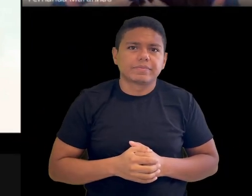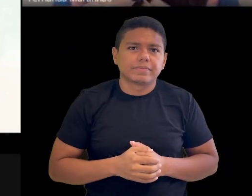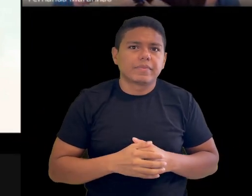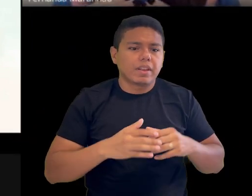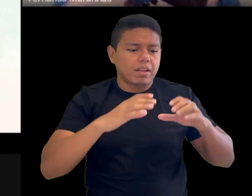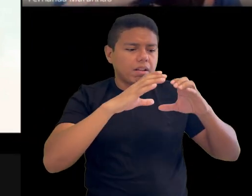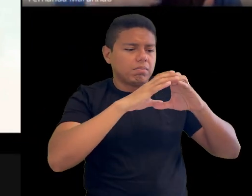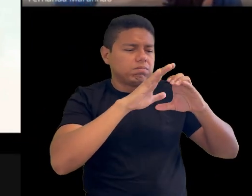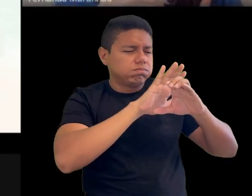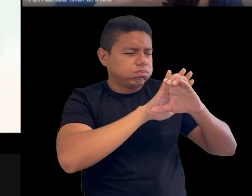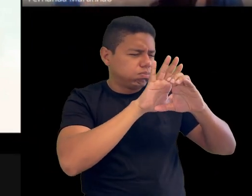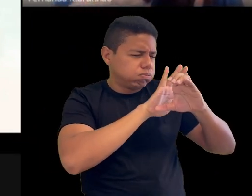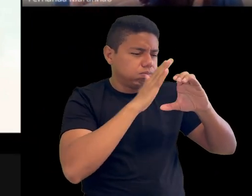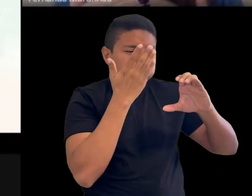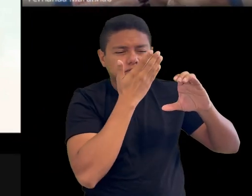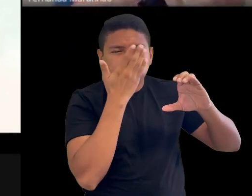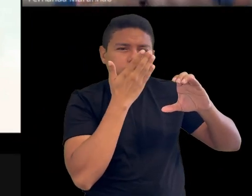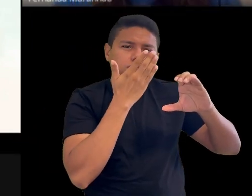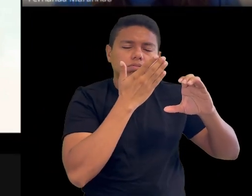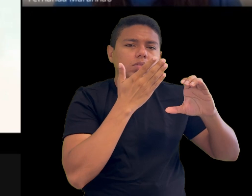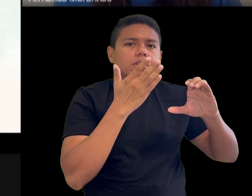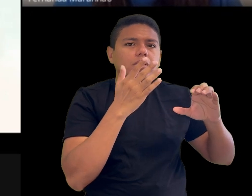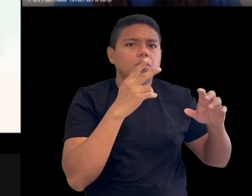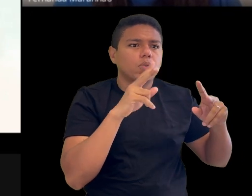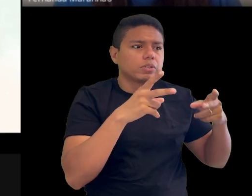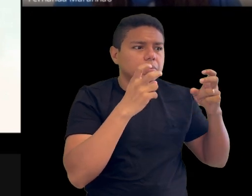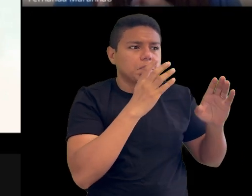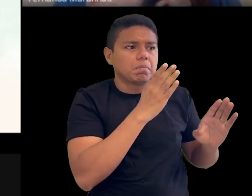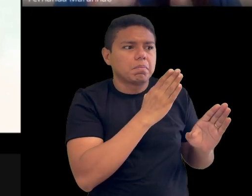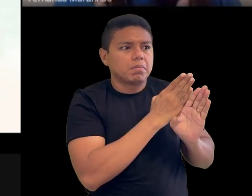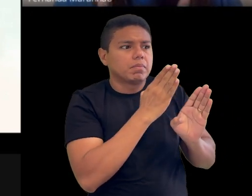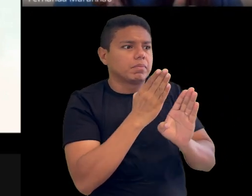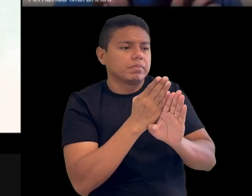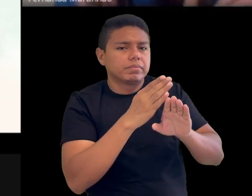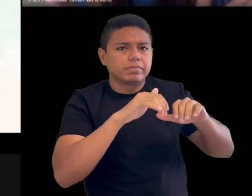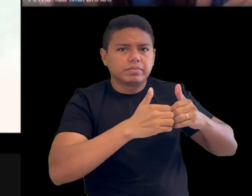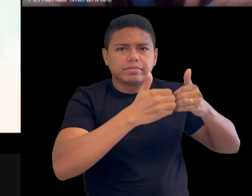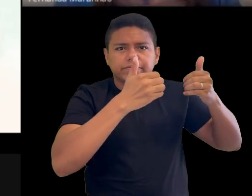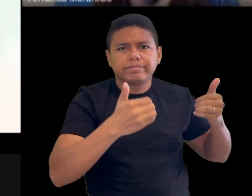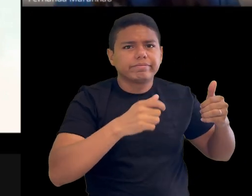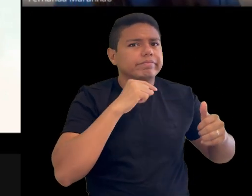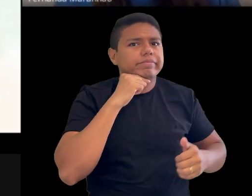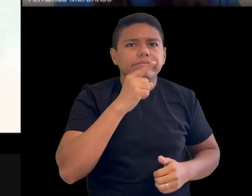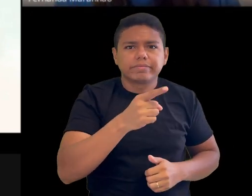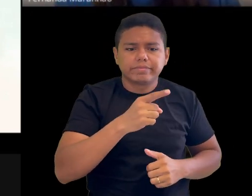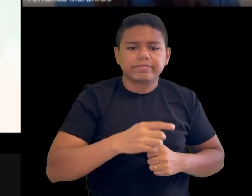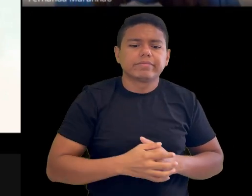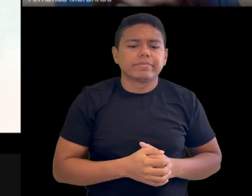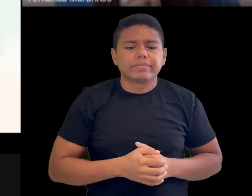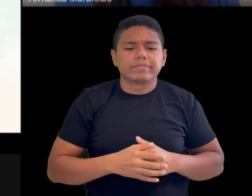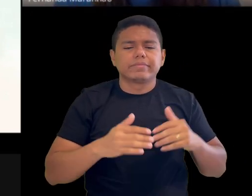fazer a distinção entre a placenta e o miométrio, e a hipervascularização da serosa, com